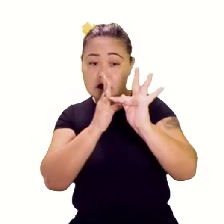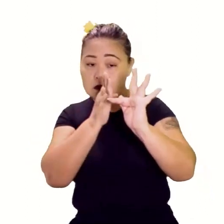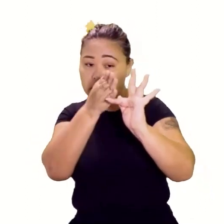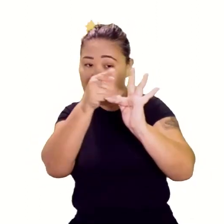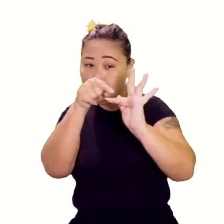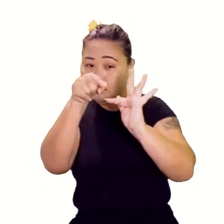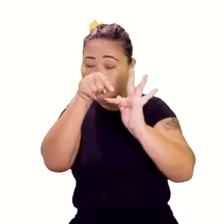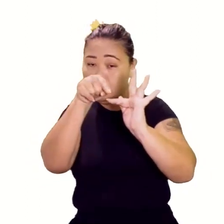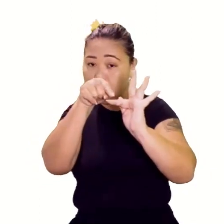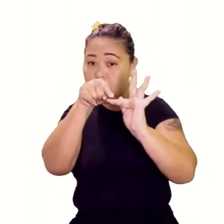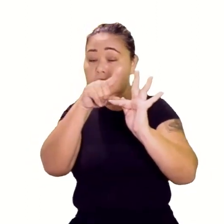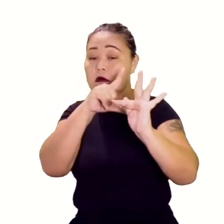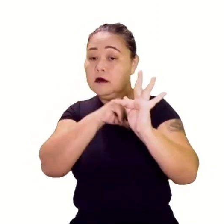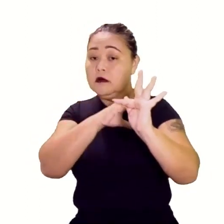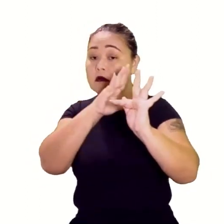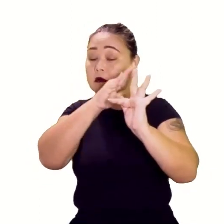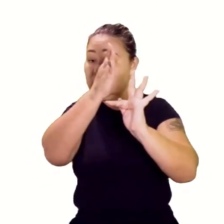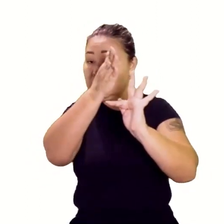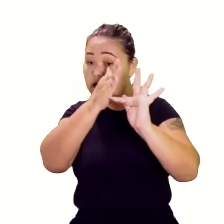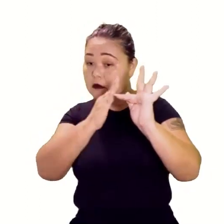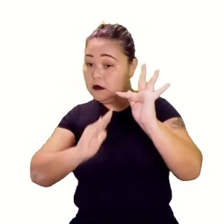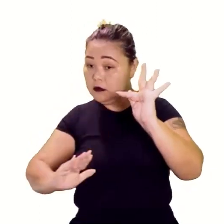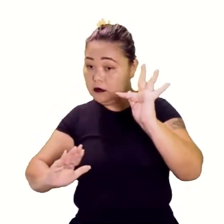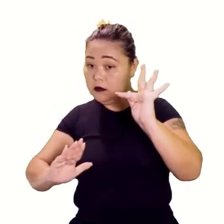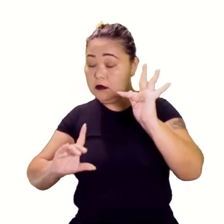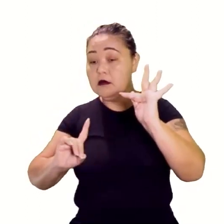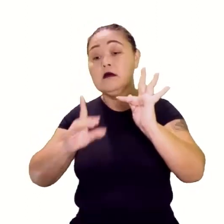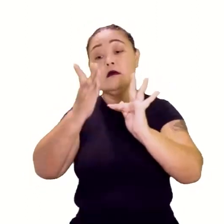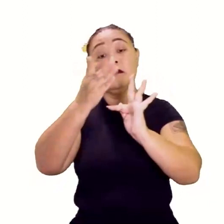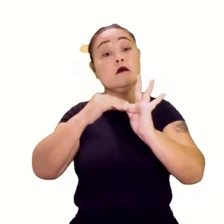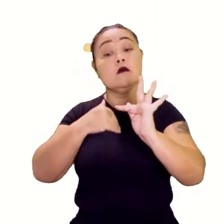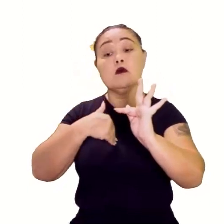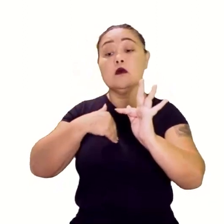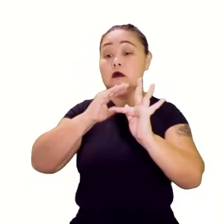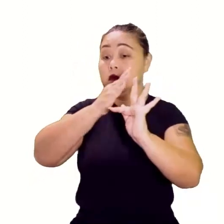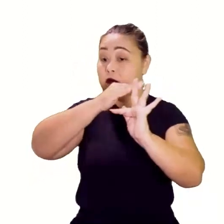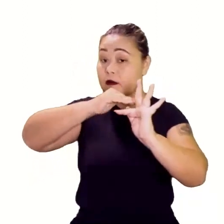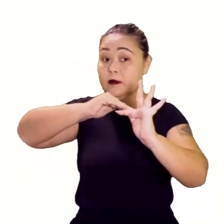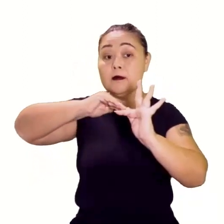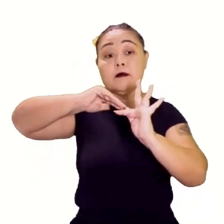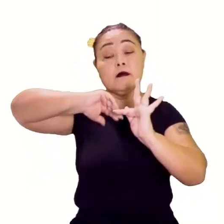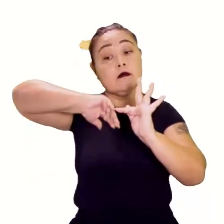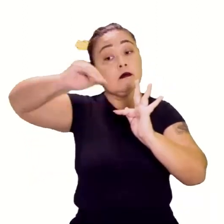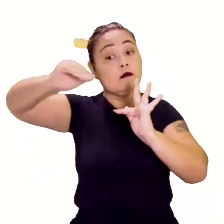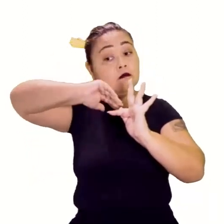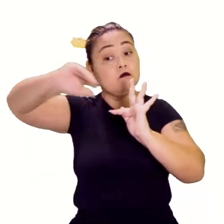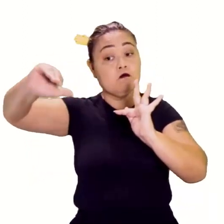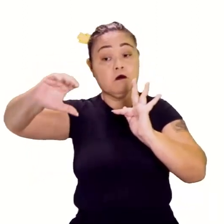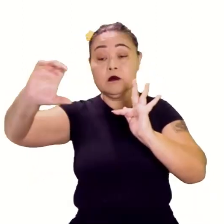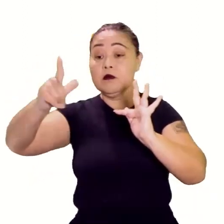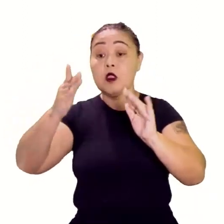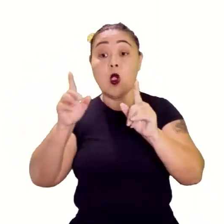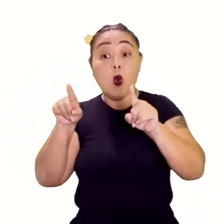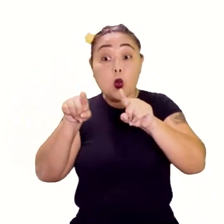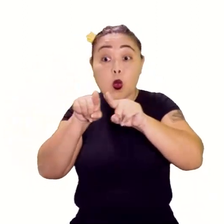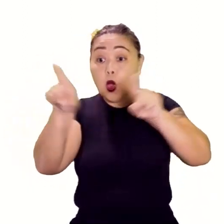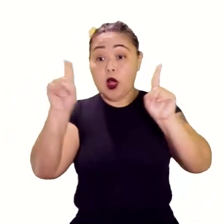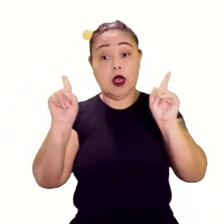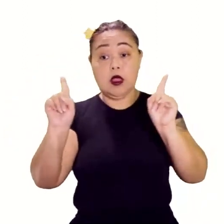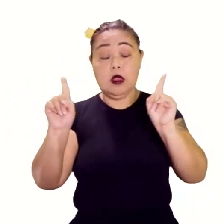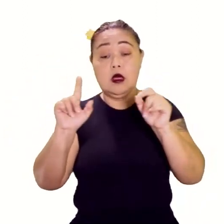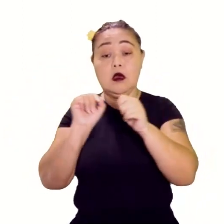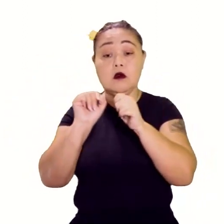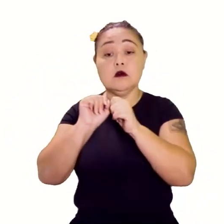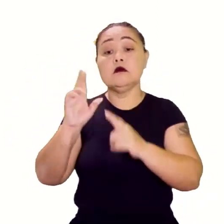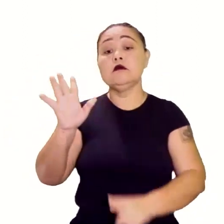determinado momento quando elas são decrescente. Isso. Né? A crescente não se toca jamais. E temos aqui a identidade, que